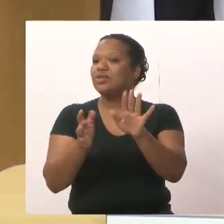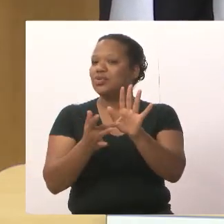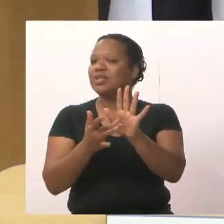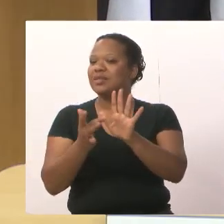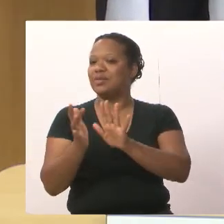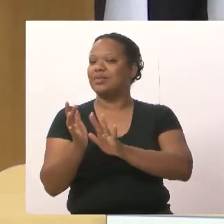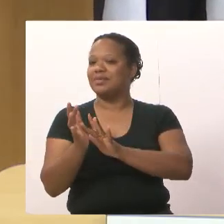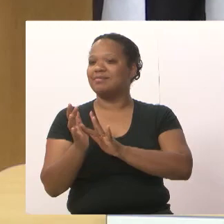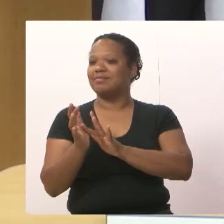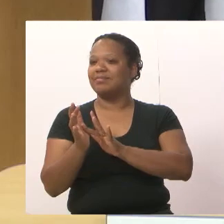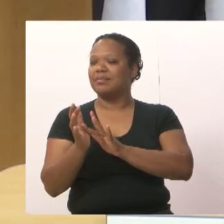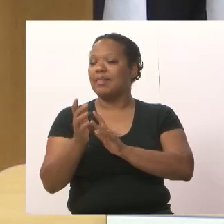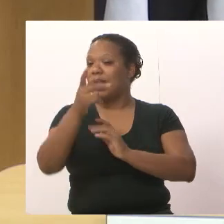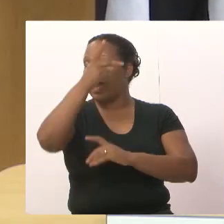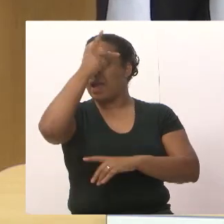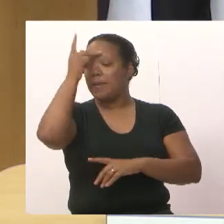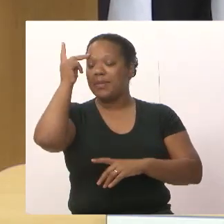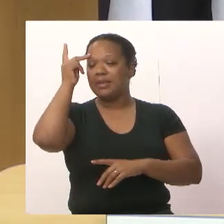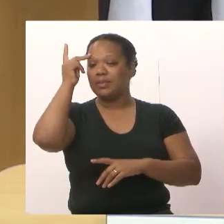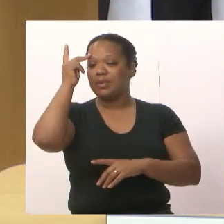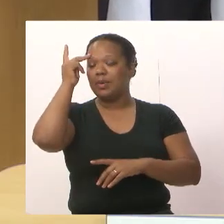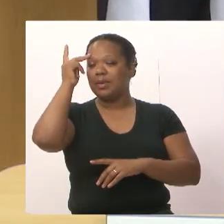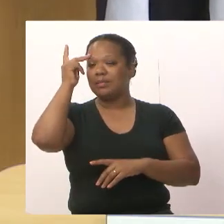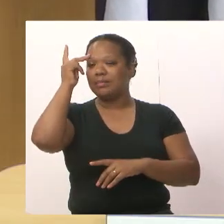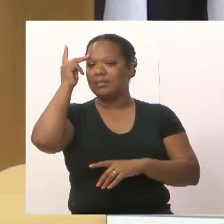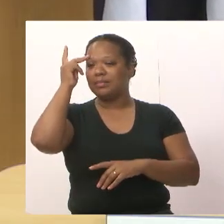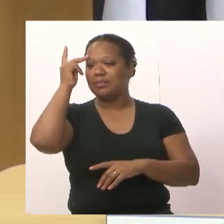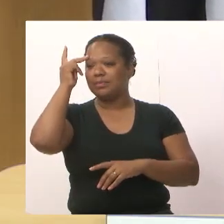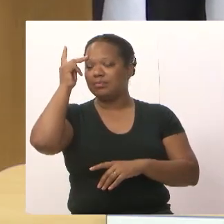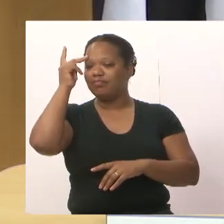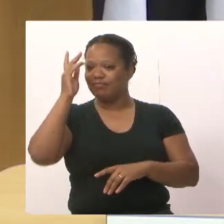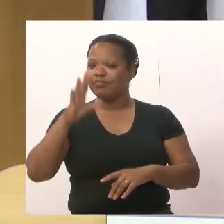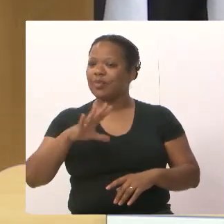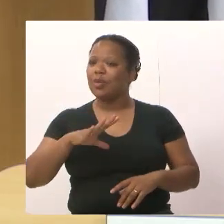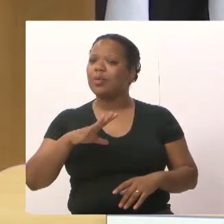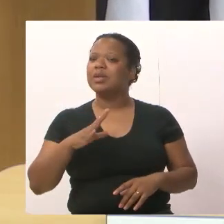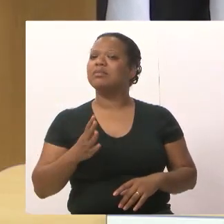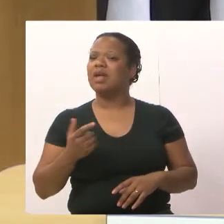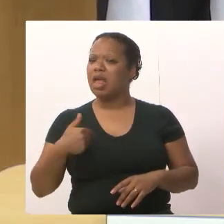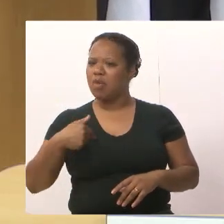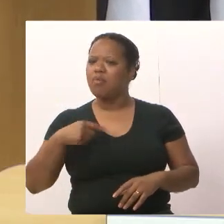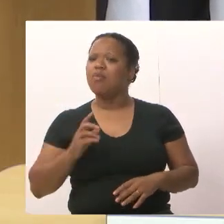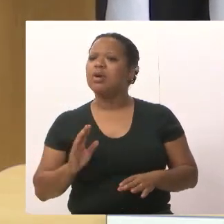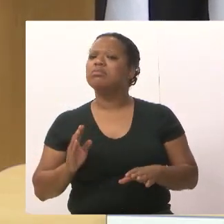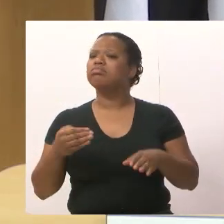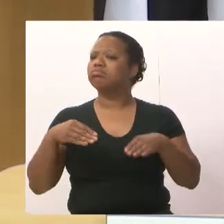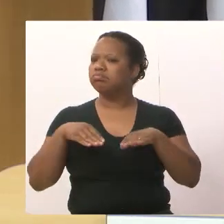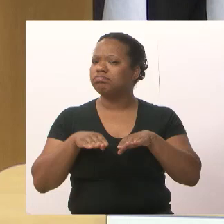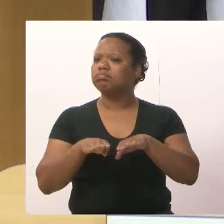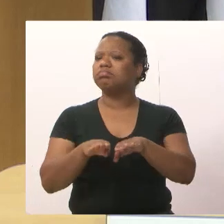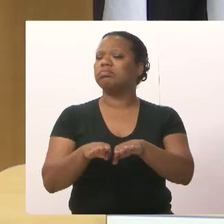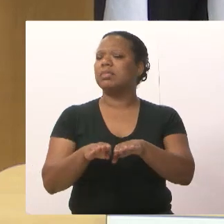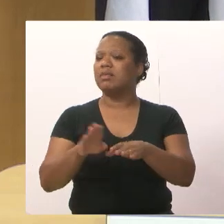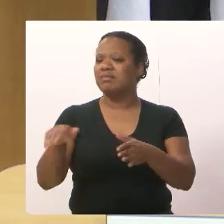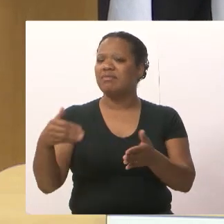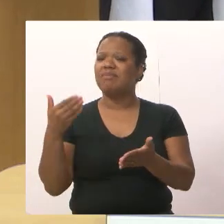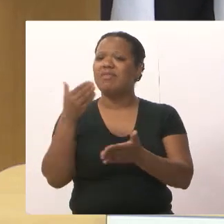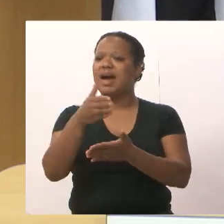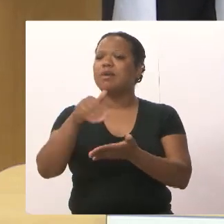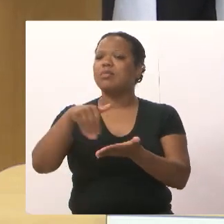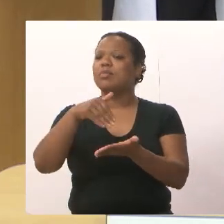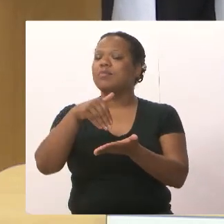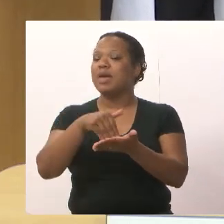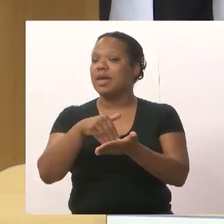A pessoa tem que tomar iniciativa também, ela tem que tomar posse da inclusão. E a pessoa vai para o meio, que a